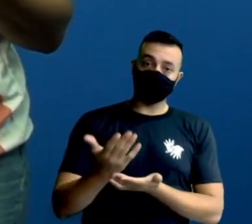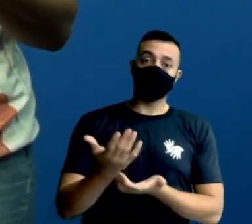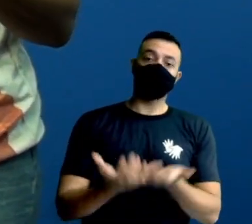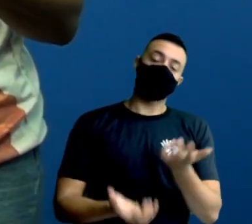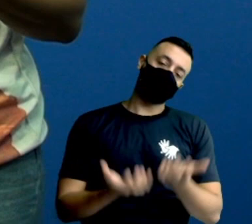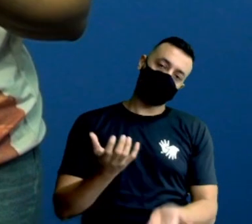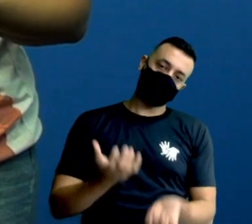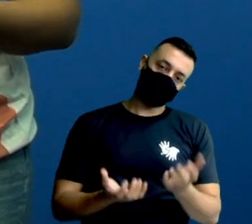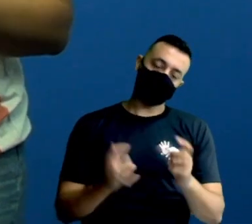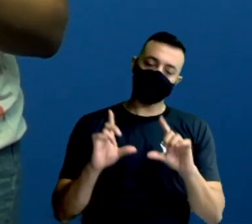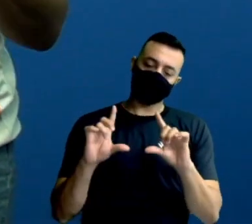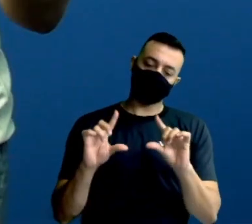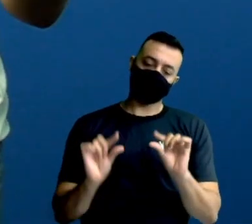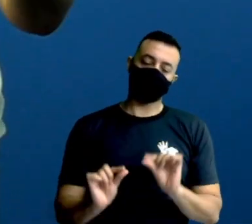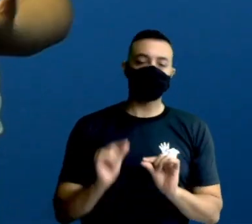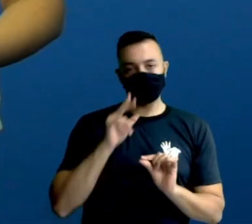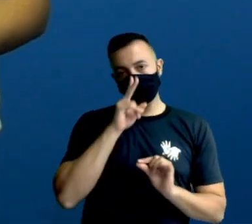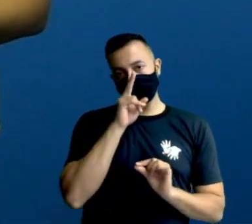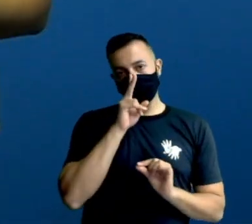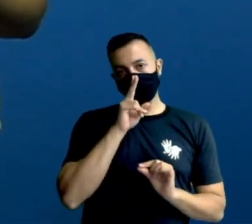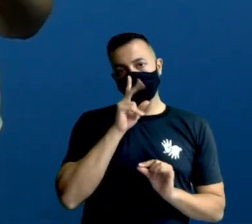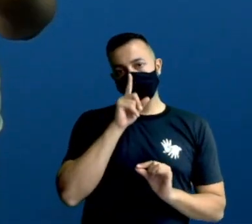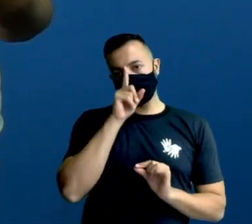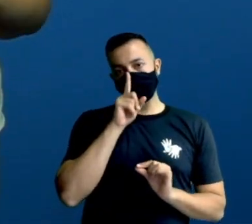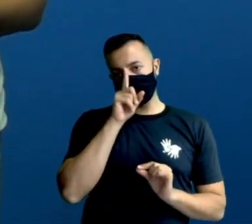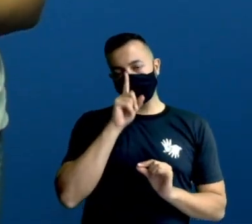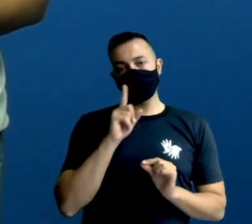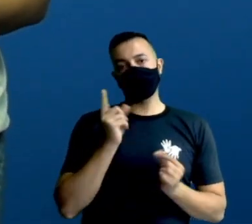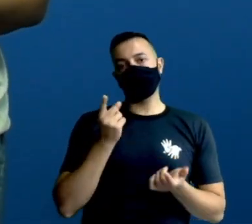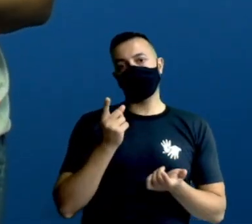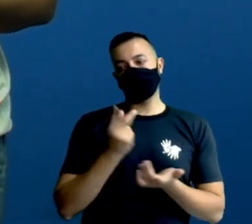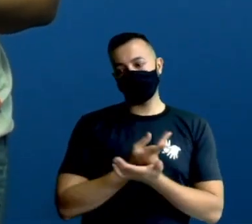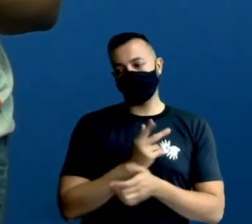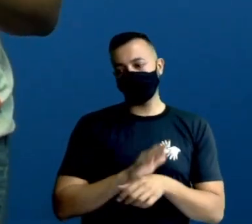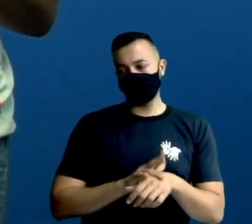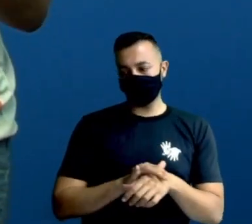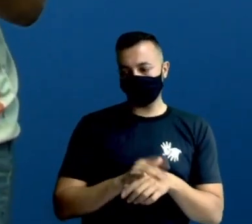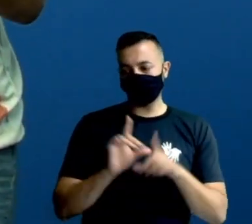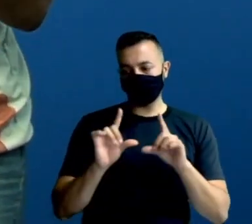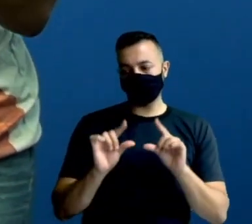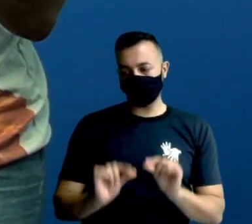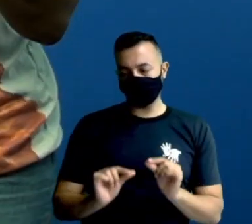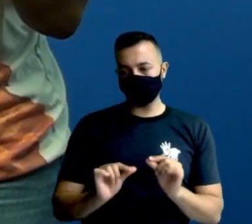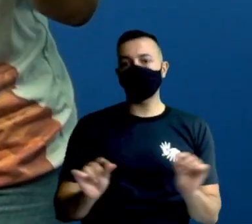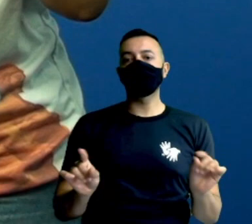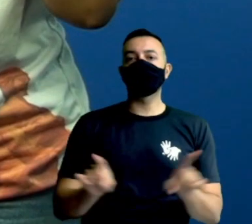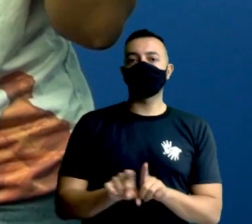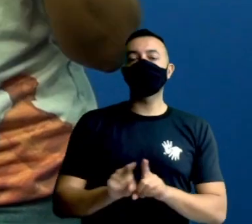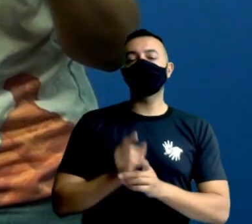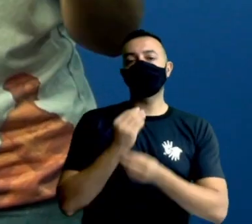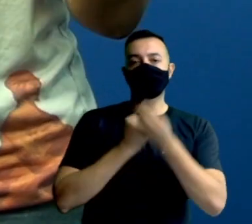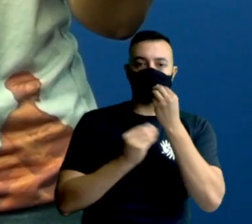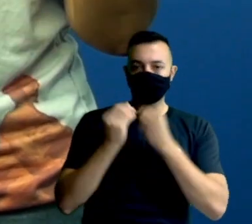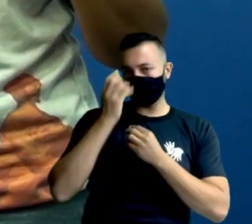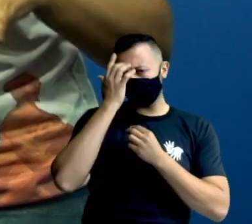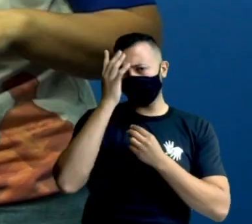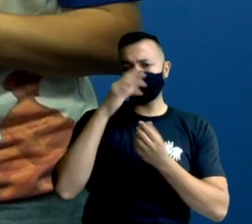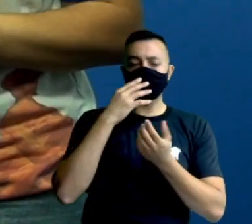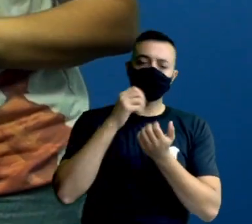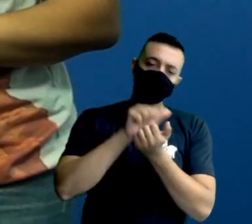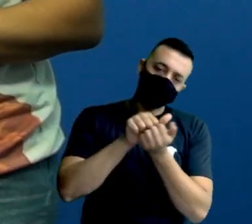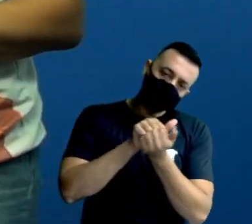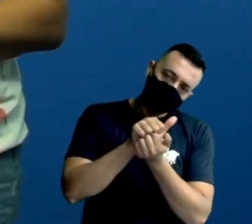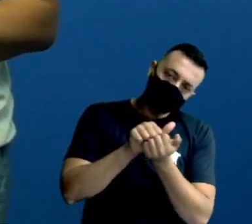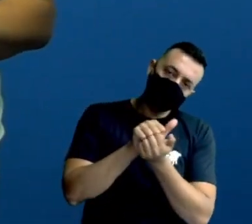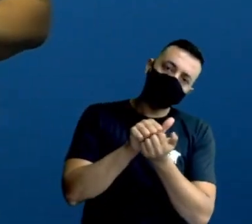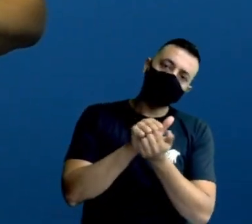então eles diminuem aí os riscos, né, de doença, de tudo isso, tá certo? o alimento fica mais fácil de ser mastigado e engolido